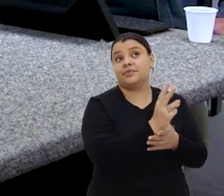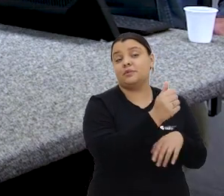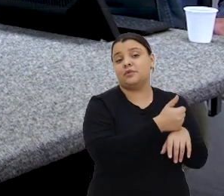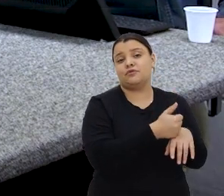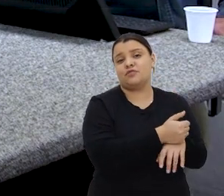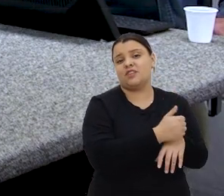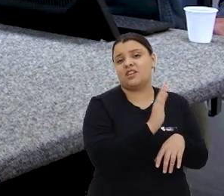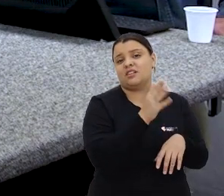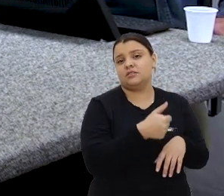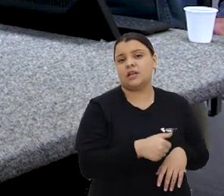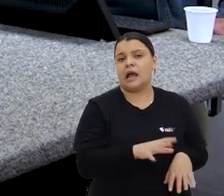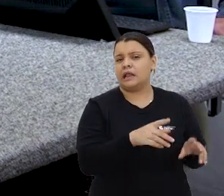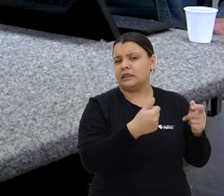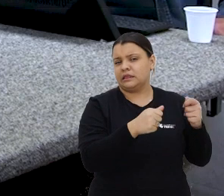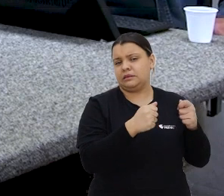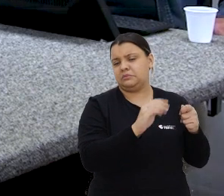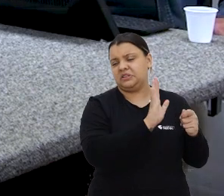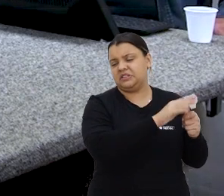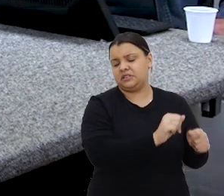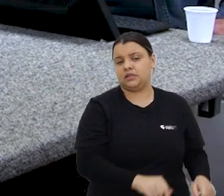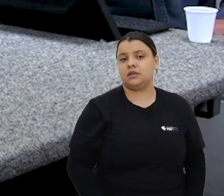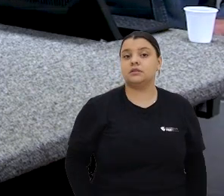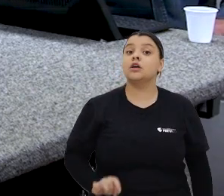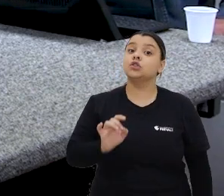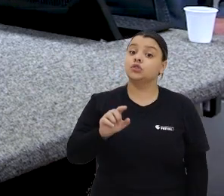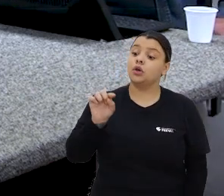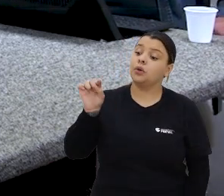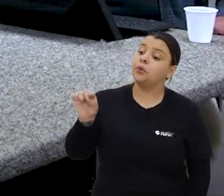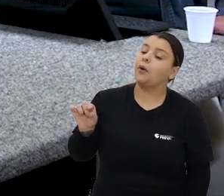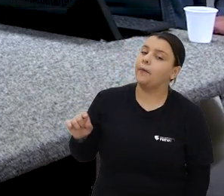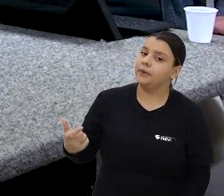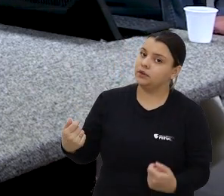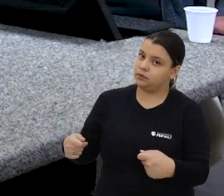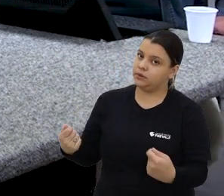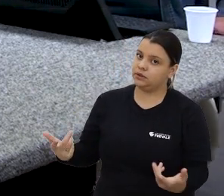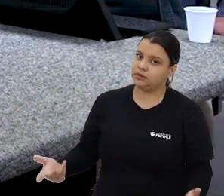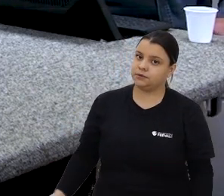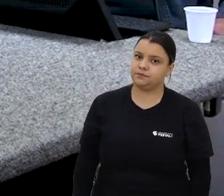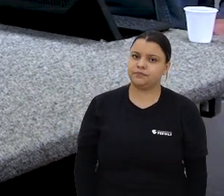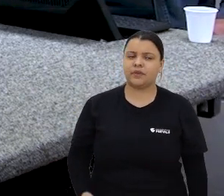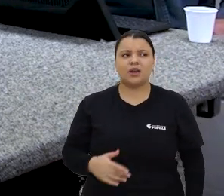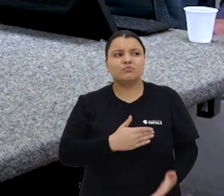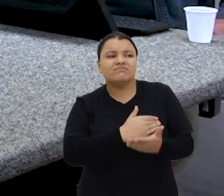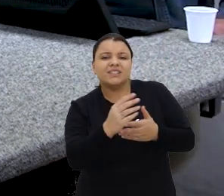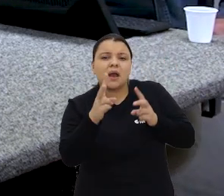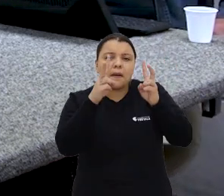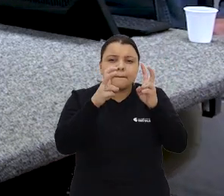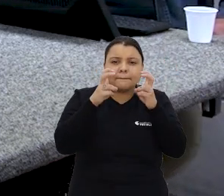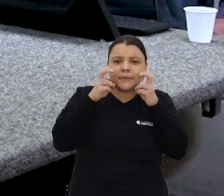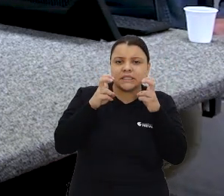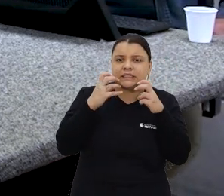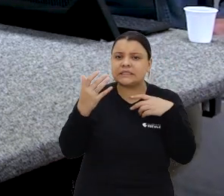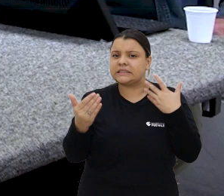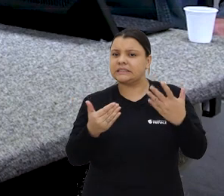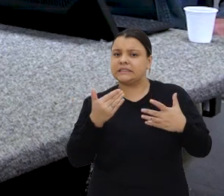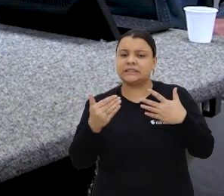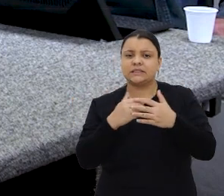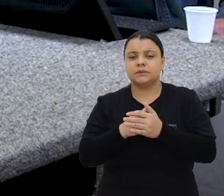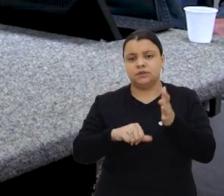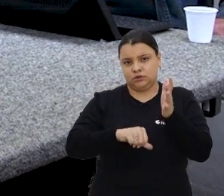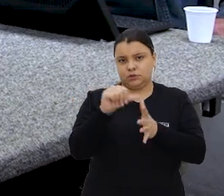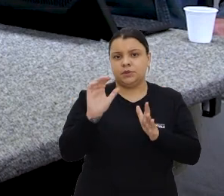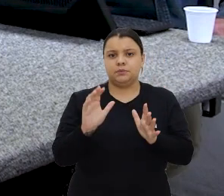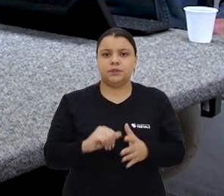necessidade dessa cobrança como estava sendo comigo. Então ali eu comecei a perceber algumas situações, né? Esse foi o primeiro episódio,